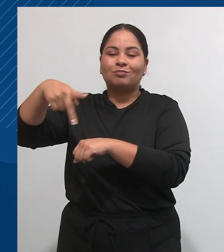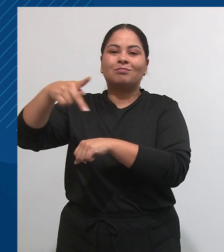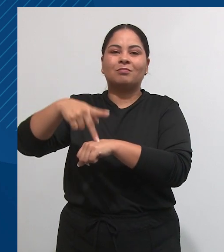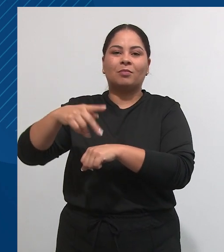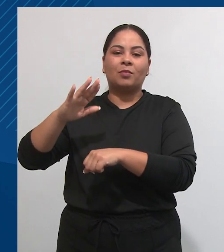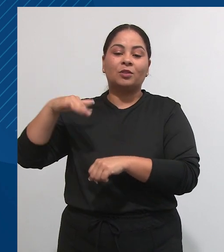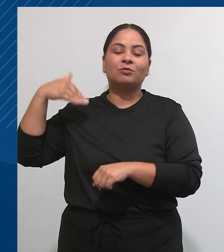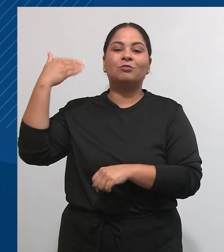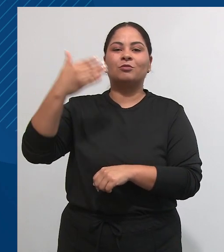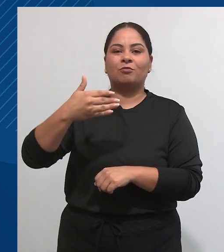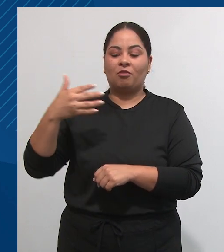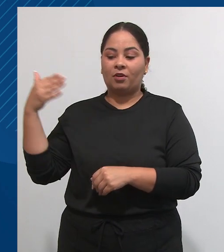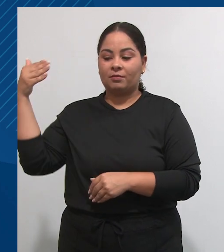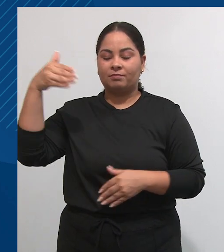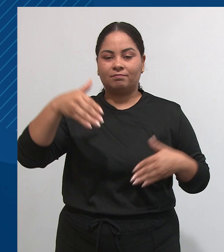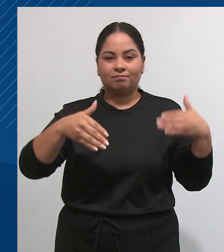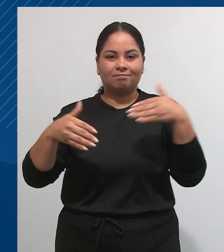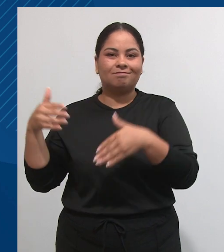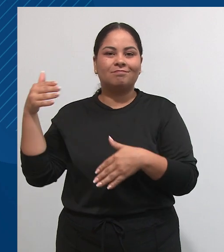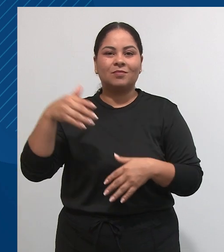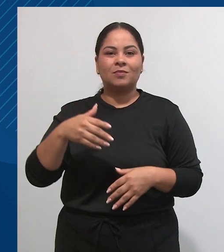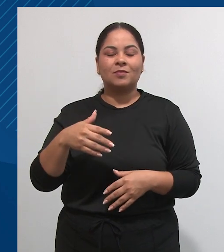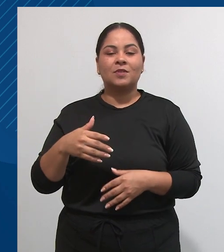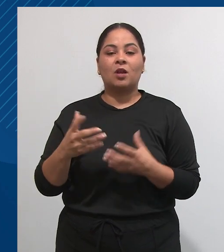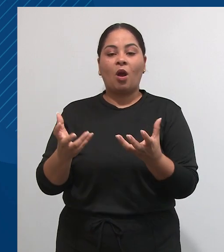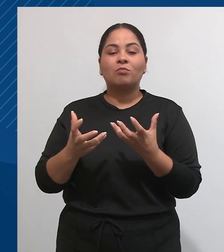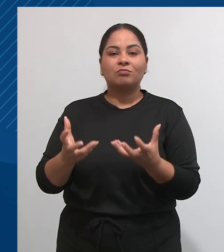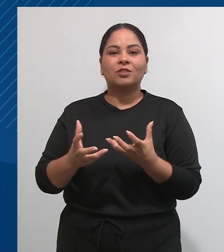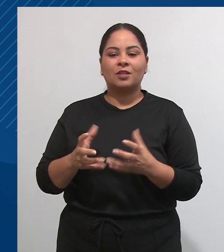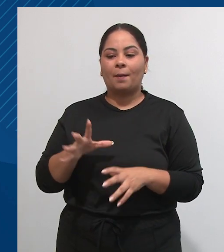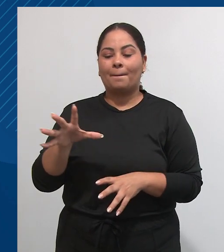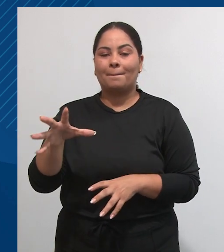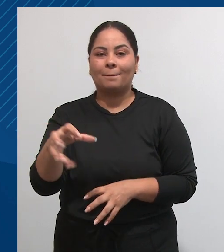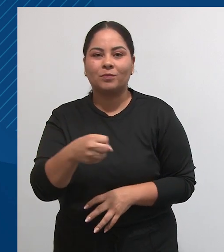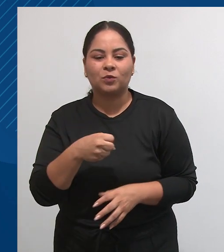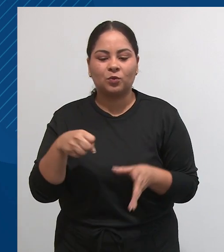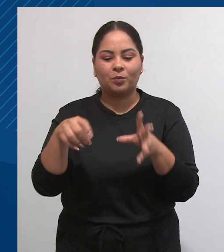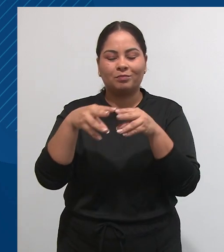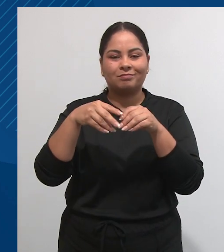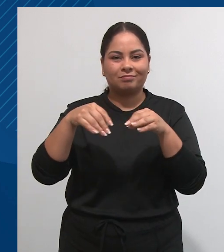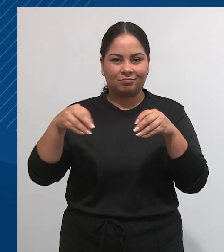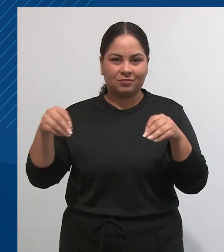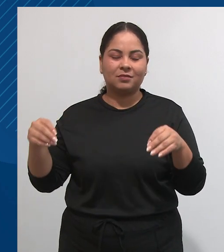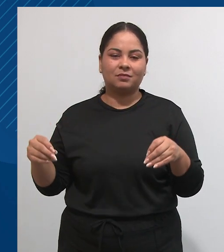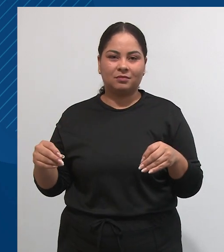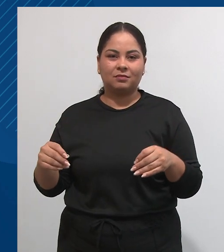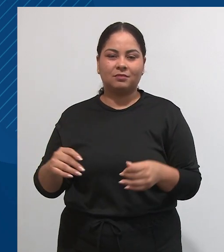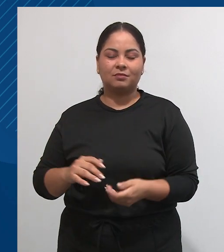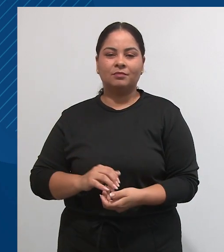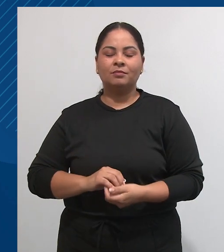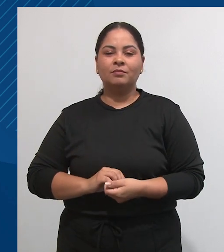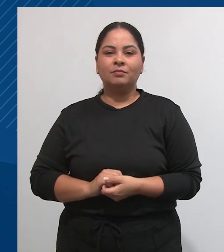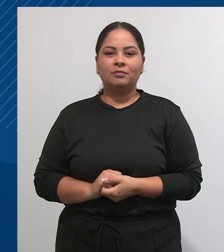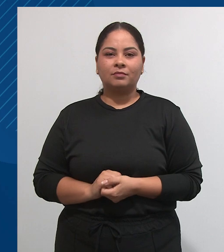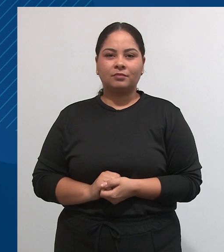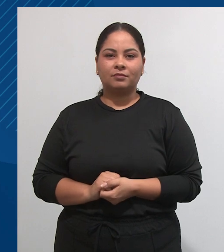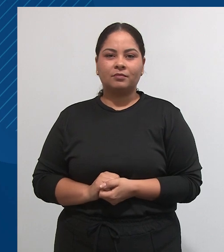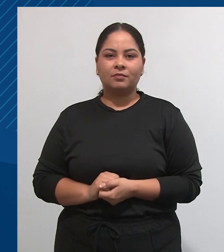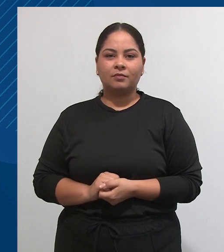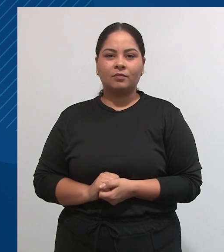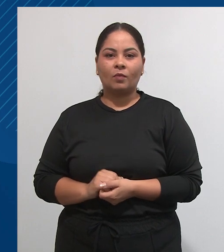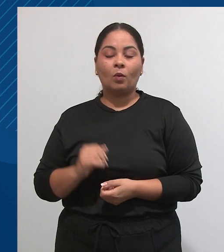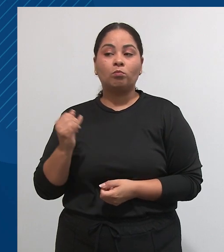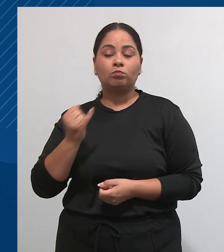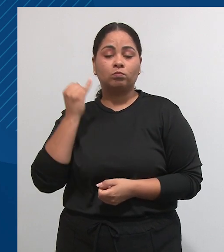né, resultados também desse projeto de integração do indígena na sociedade nacional. E